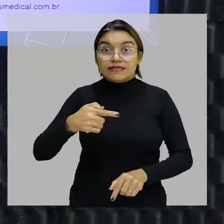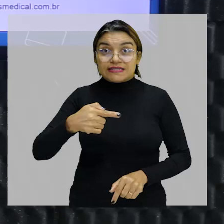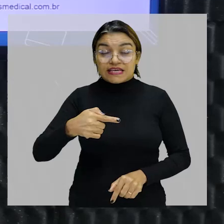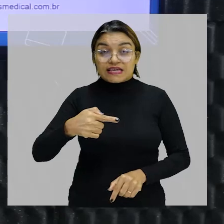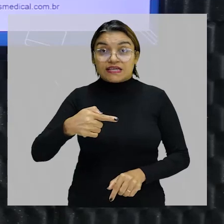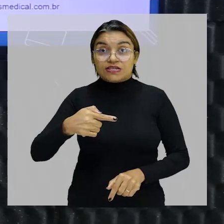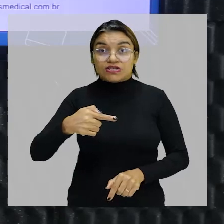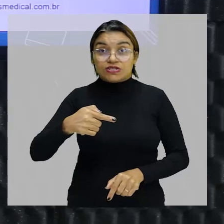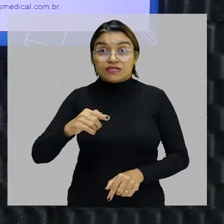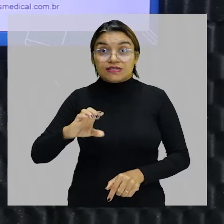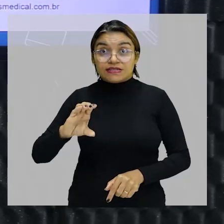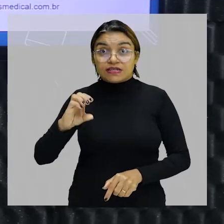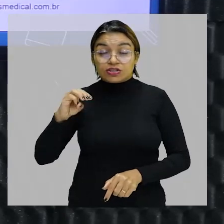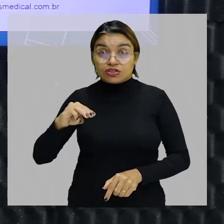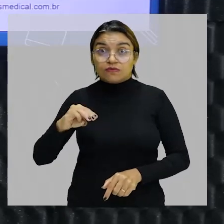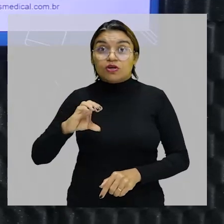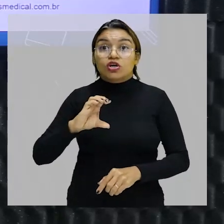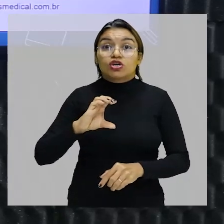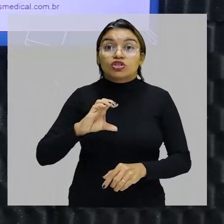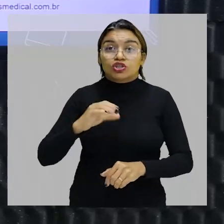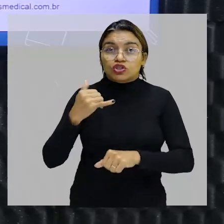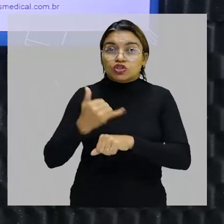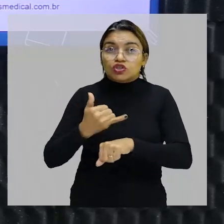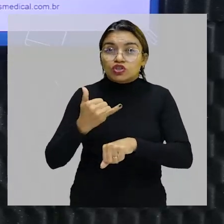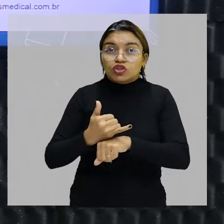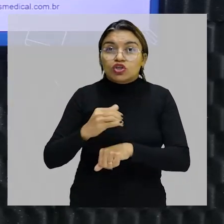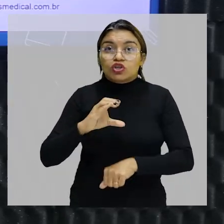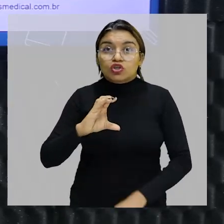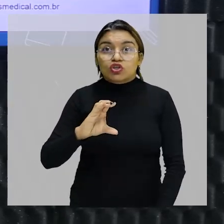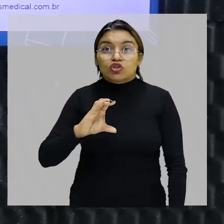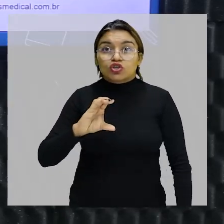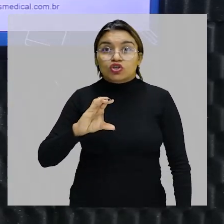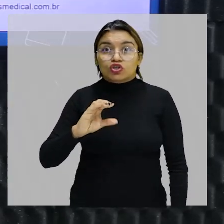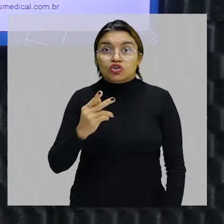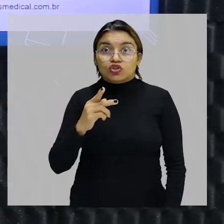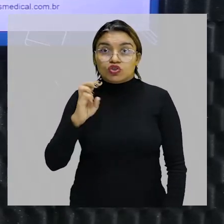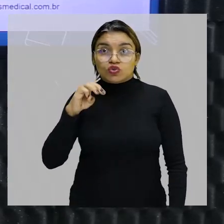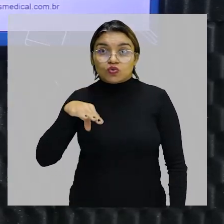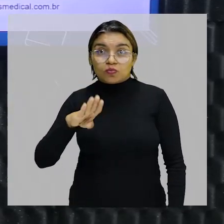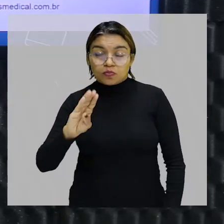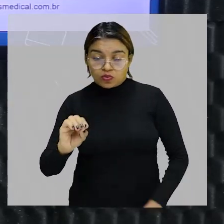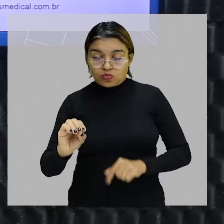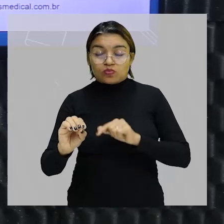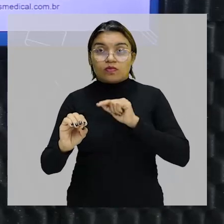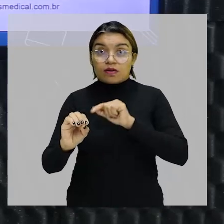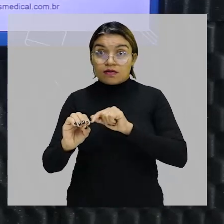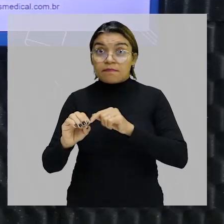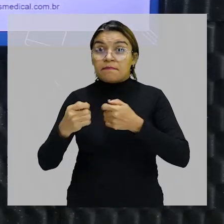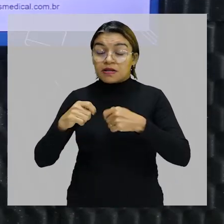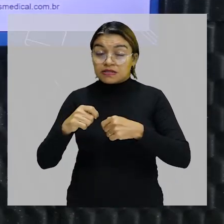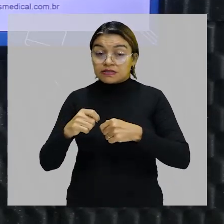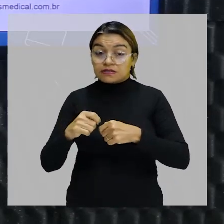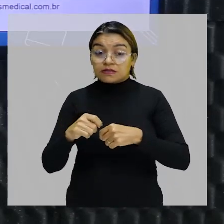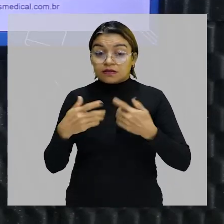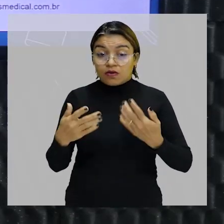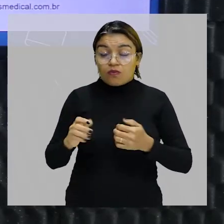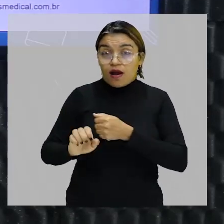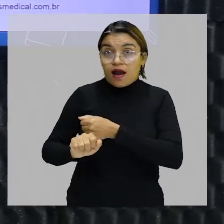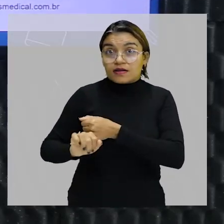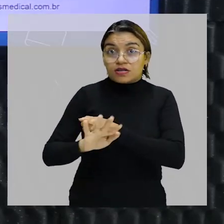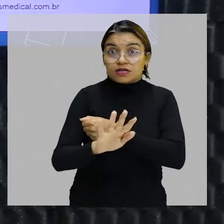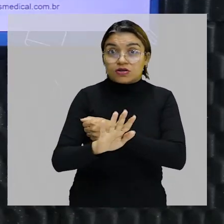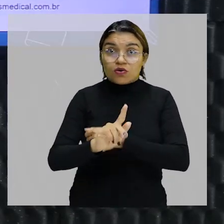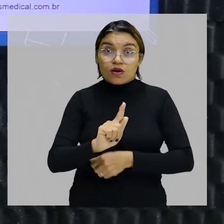chumbo. Chumbo é um dos elementos mais densos que existem na natureza. Então, a radiação gama é aquela radiação